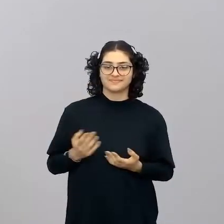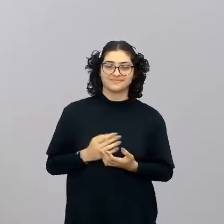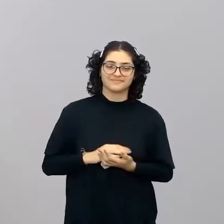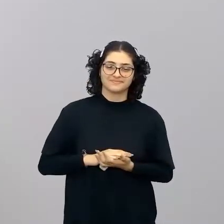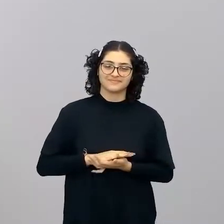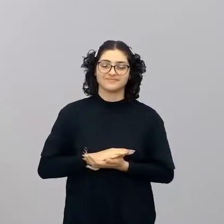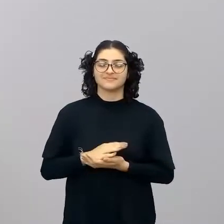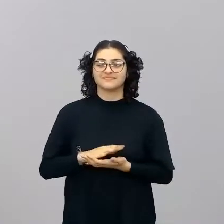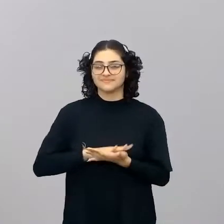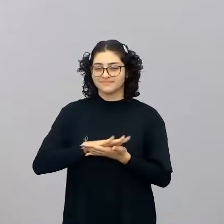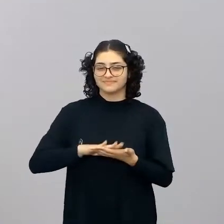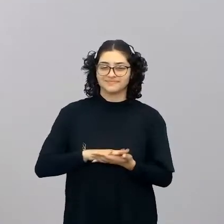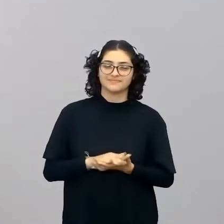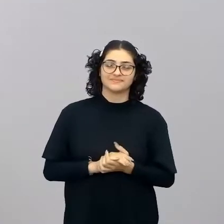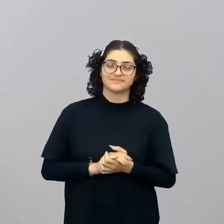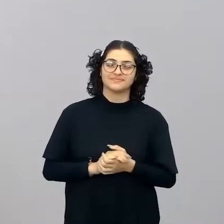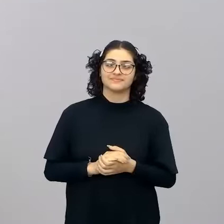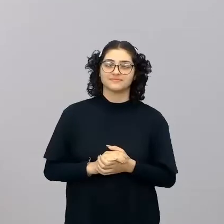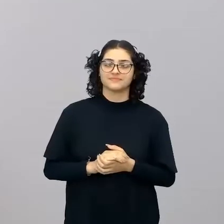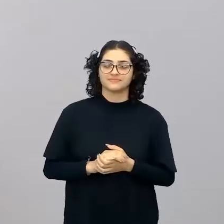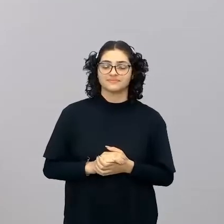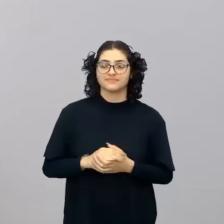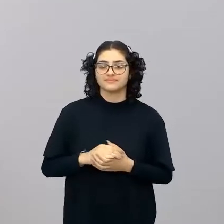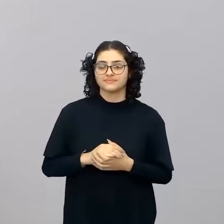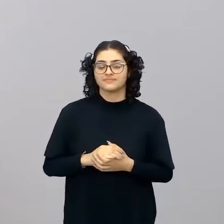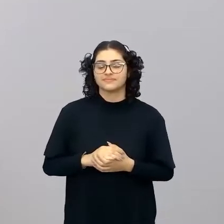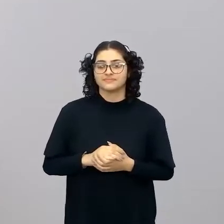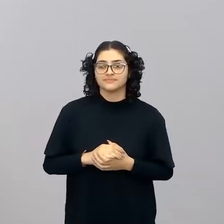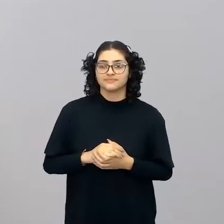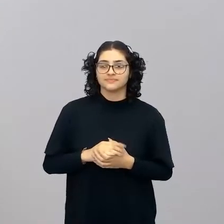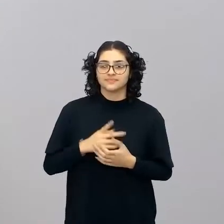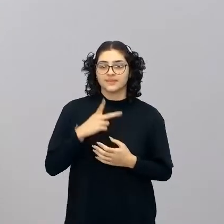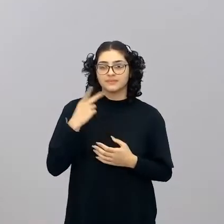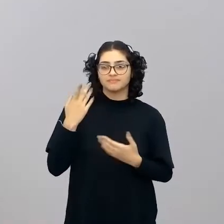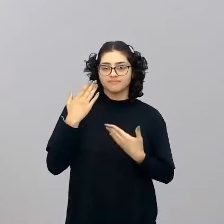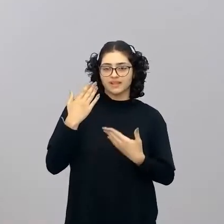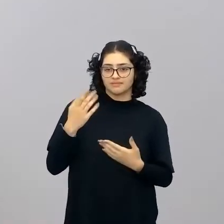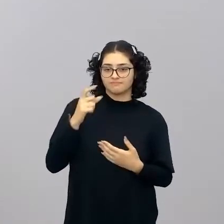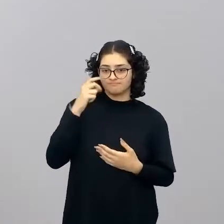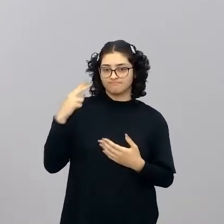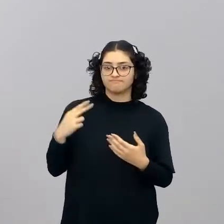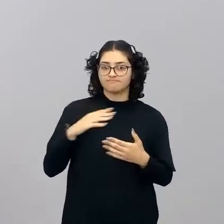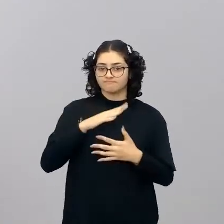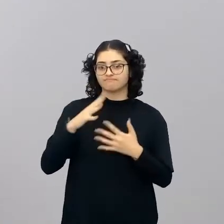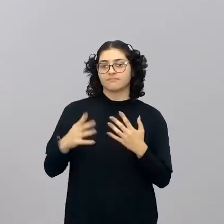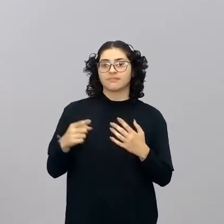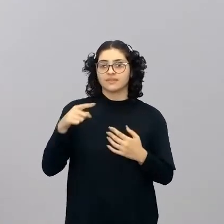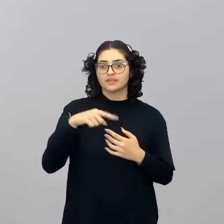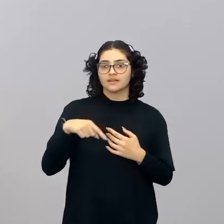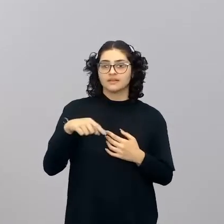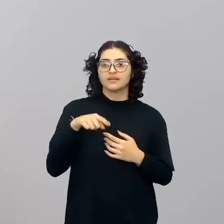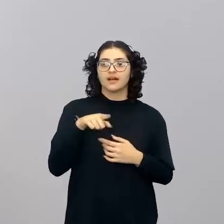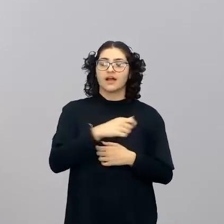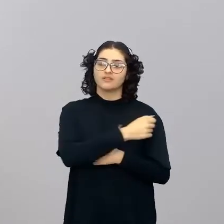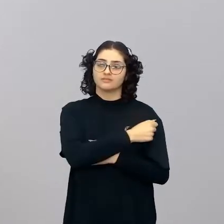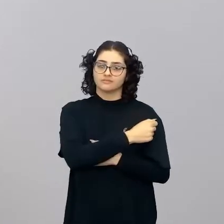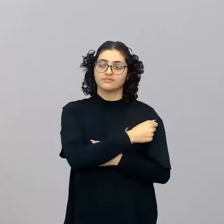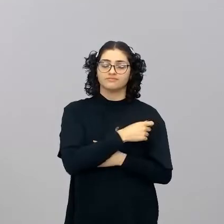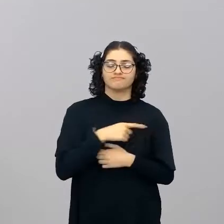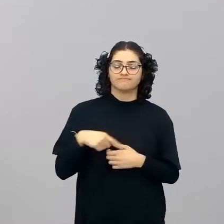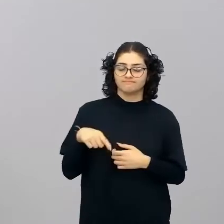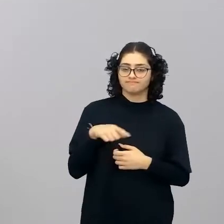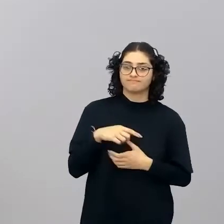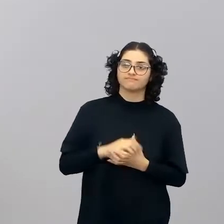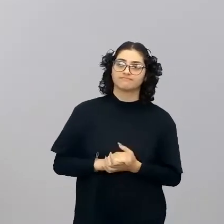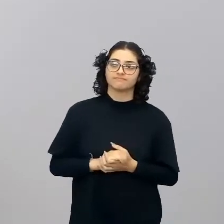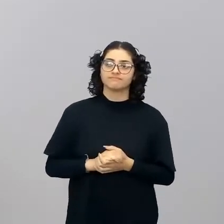obrigada aí por estar acompanhando a nossa aula, traduzindo, né, a nossa aula para os nossos alunos, né? Então,